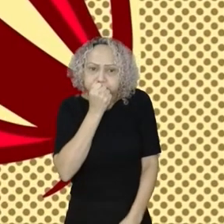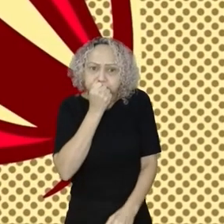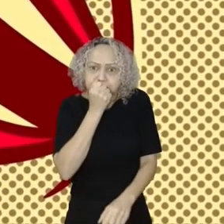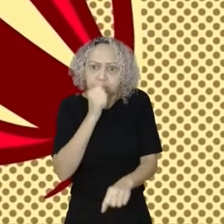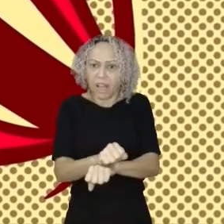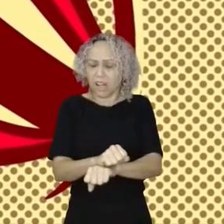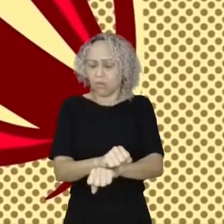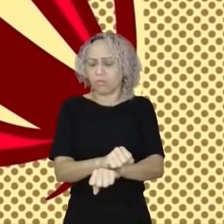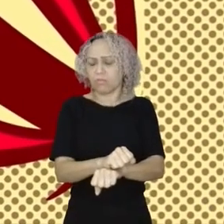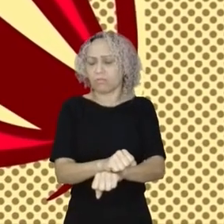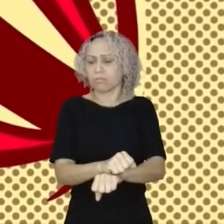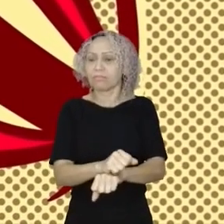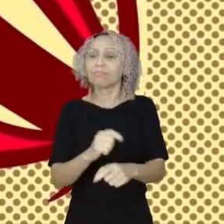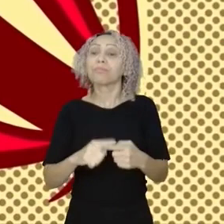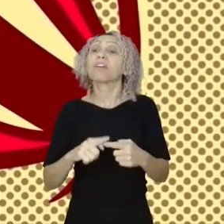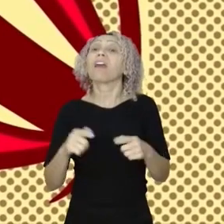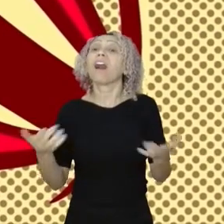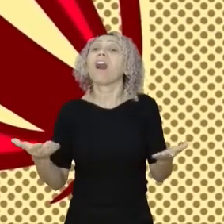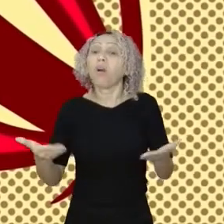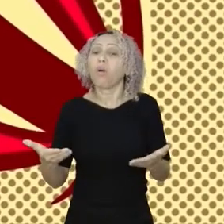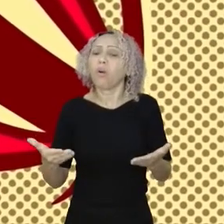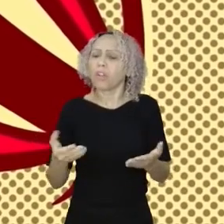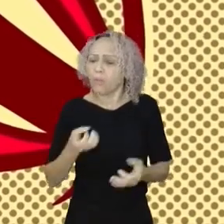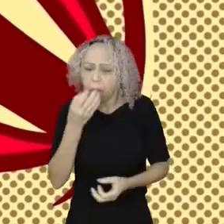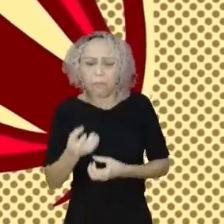agora eu vou falar.